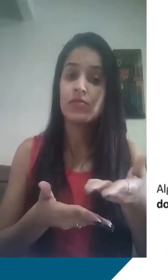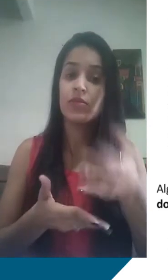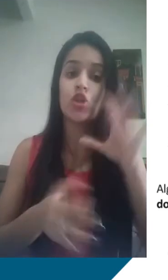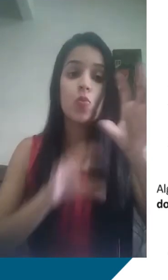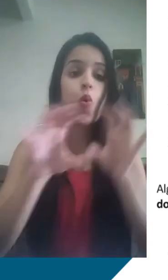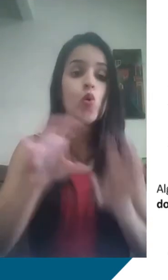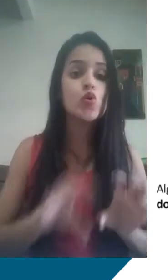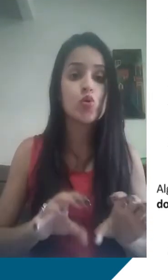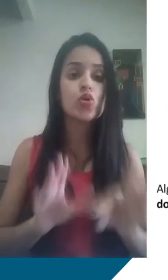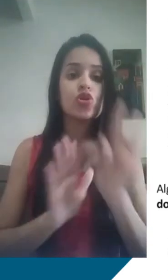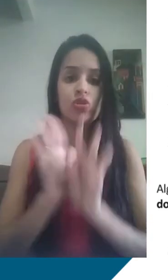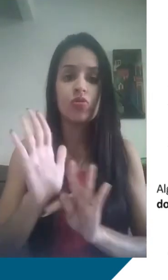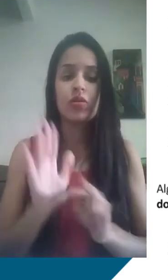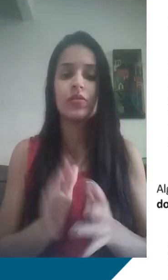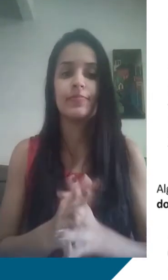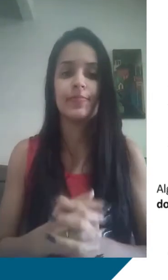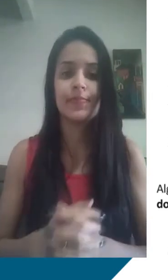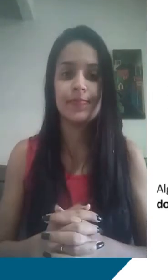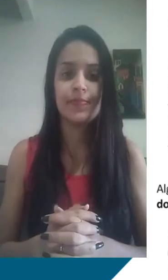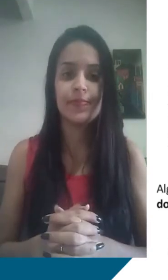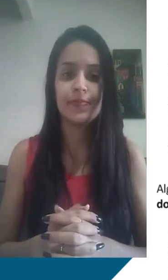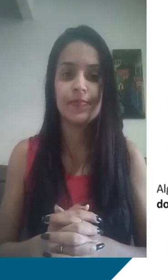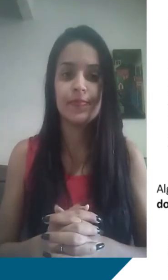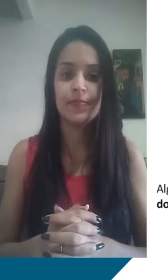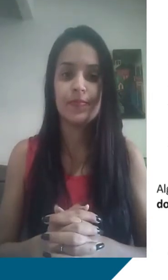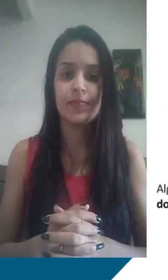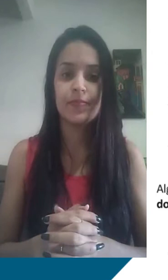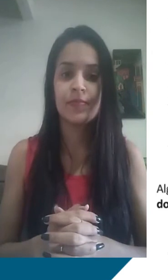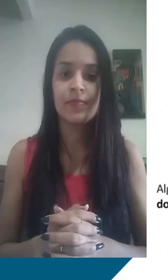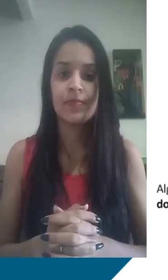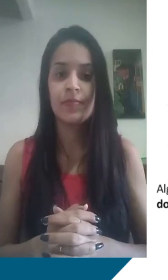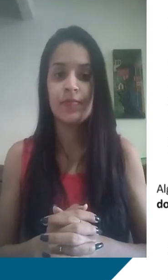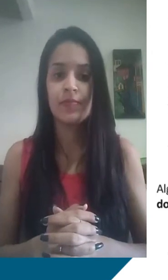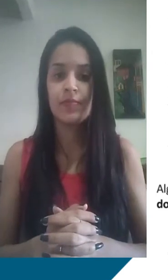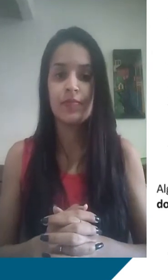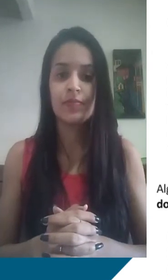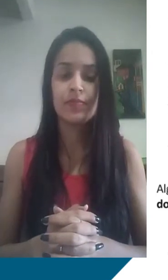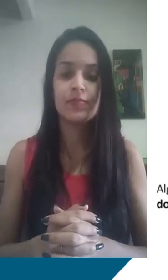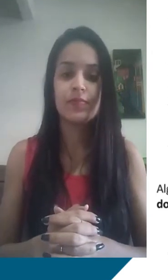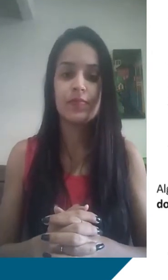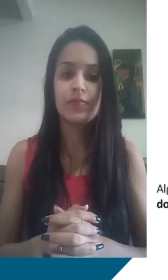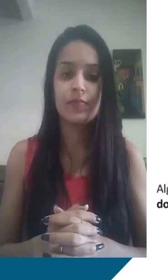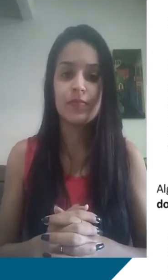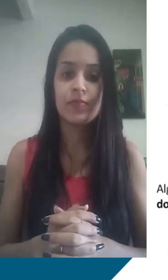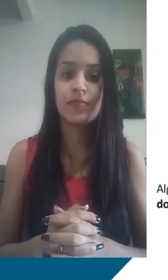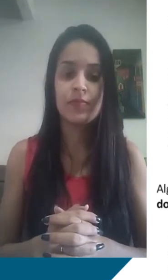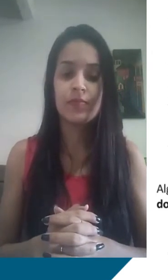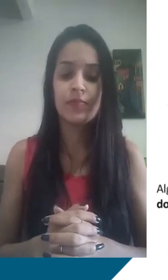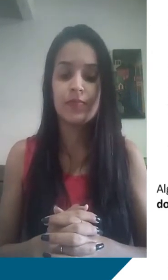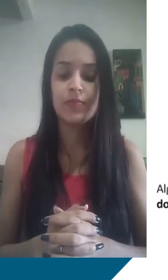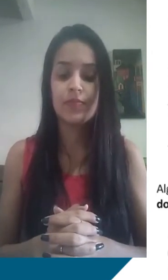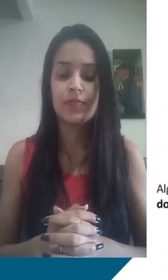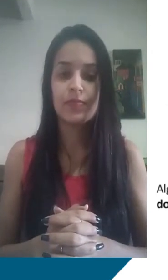textuais. Você deve ter em mente que se trata de uma questão relacionada à costura e ao desenvolvimento do texto, quando nós falamos